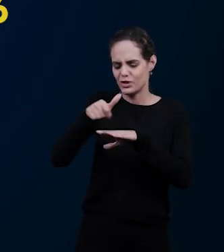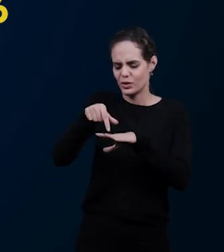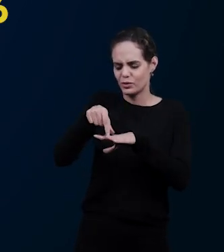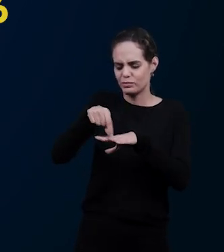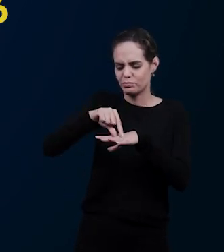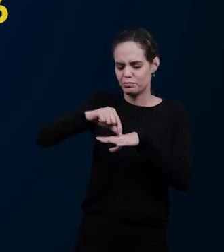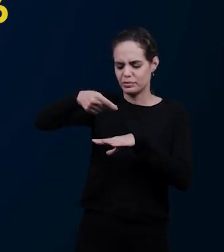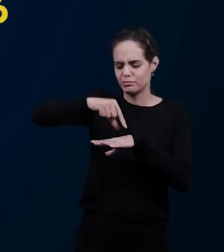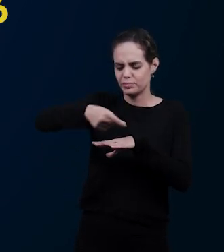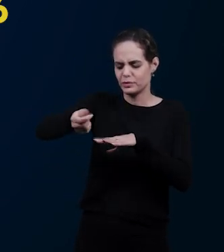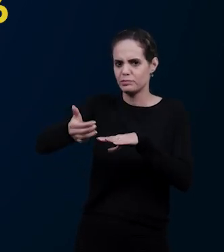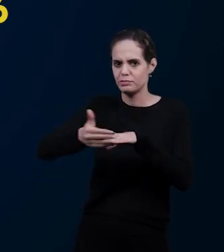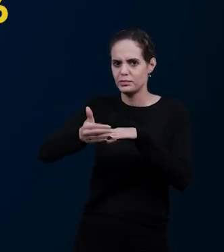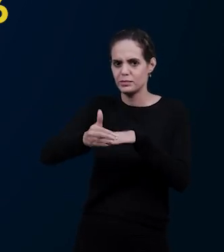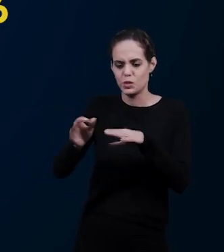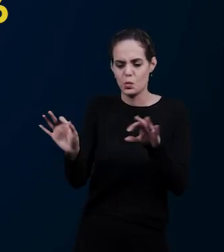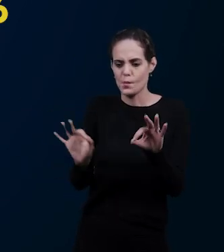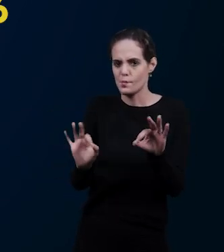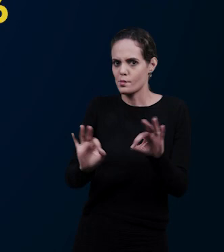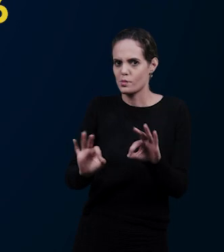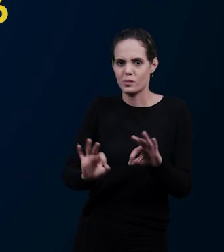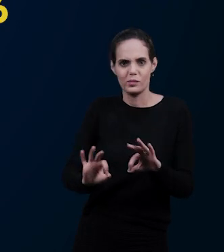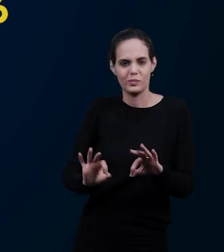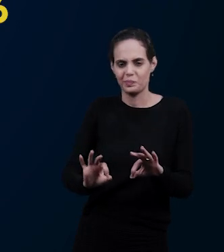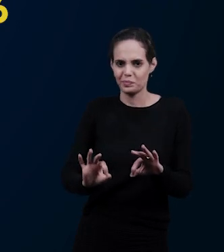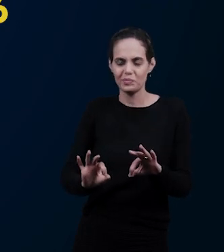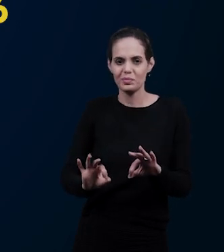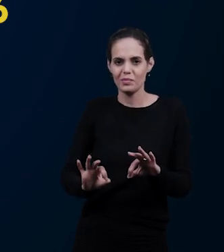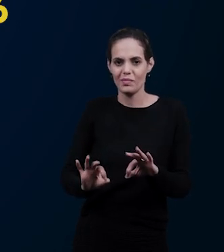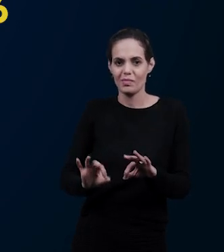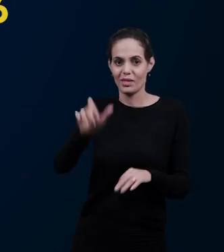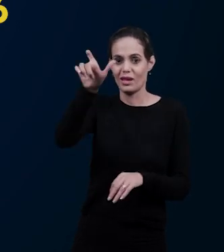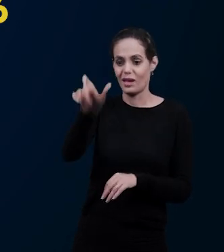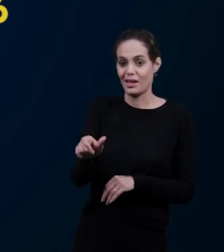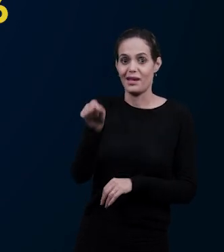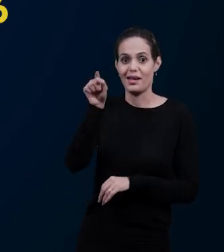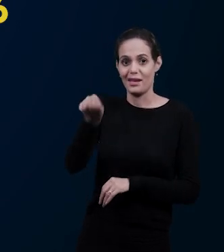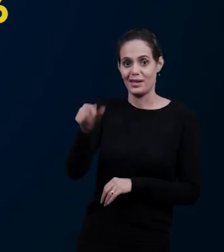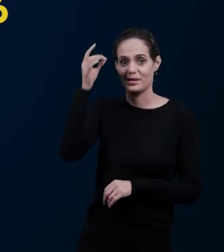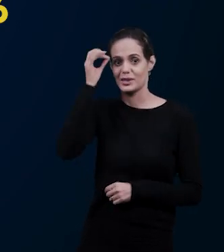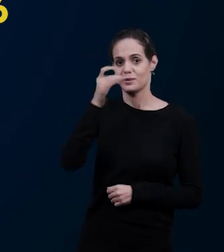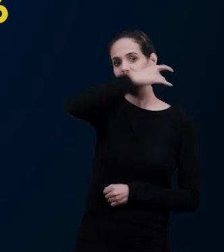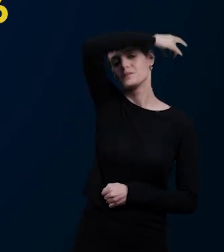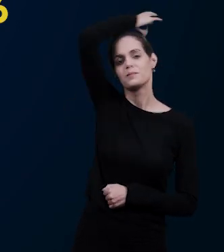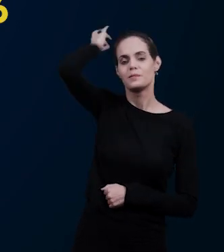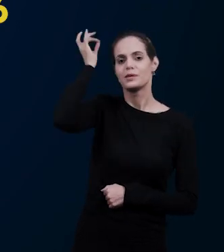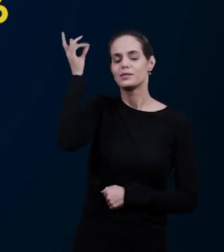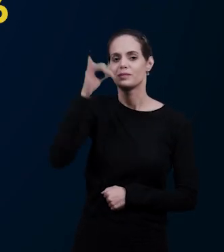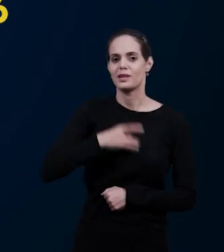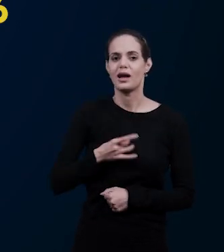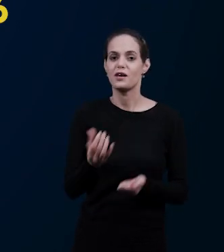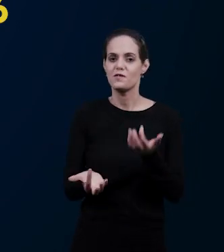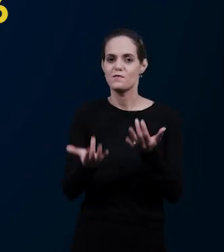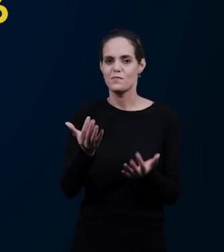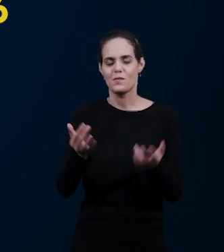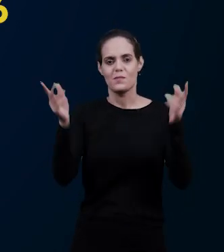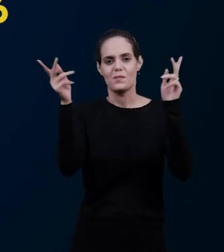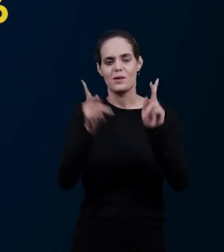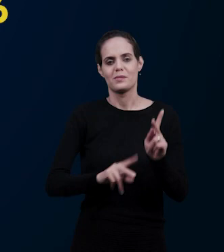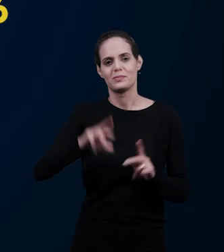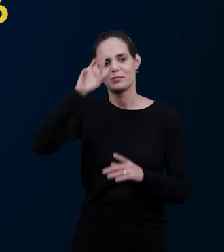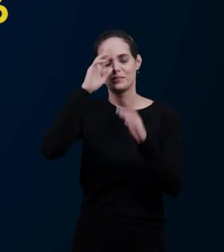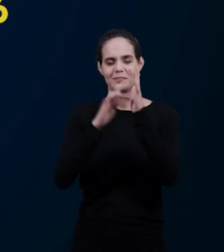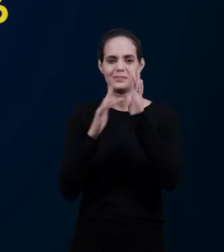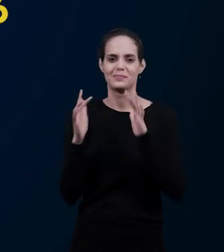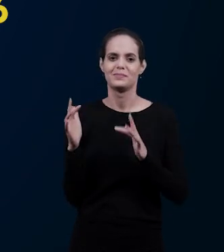eu, a quem eu não sou digno de desatar a correia das alparcas. Esse vos batizará com o Espírito Santo